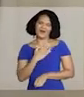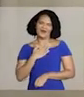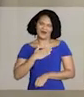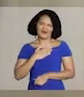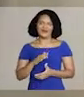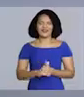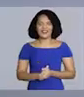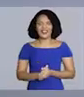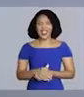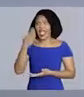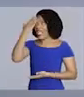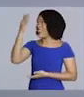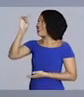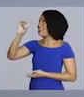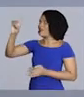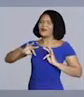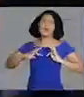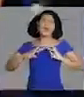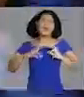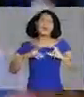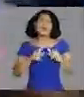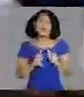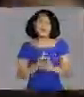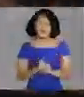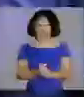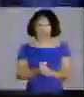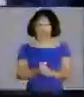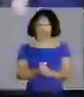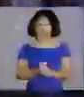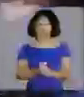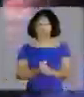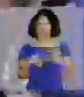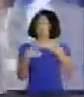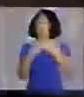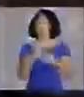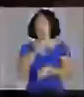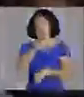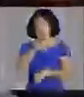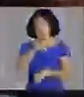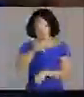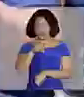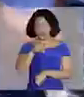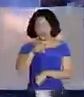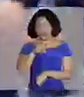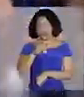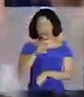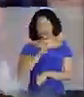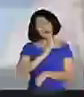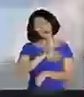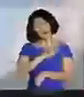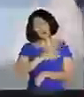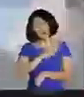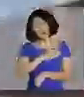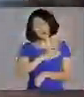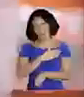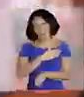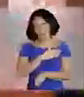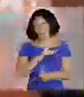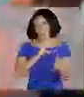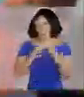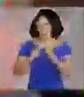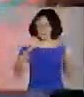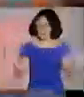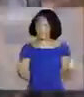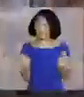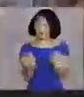patas. Agradeço a Deus por tudo, pelos meus milhares de irmãos e irmãs, de coração, que me acompanharam